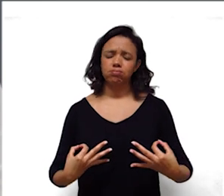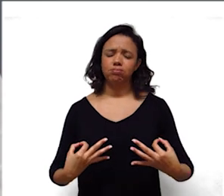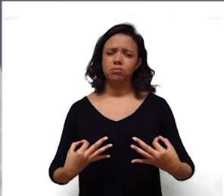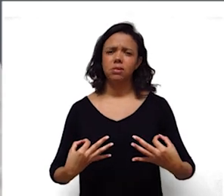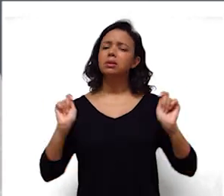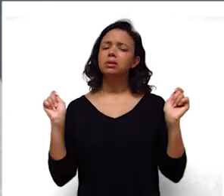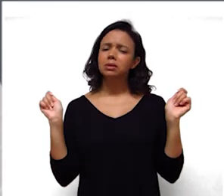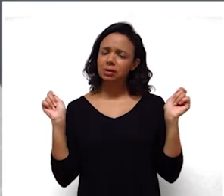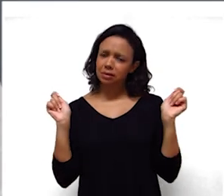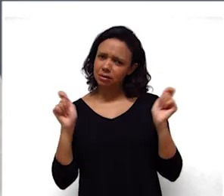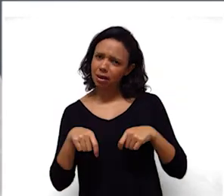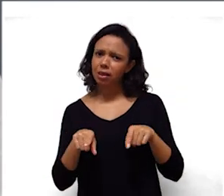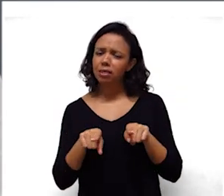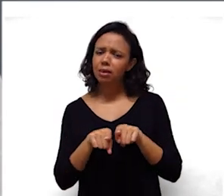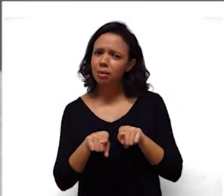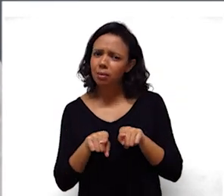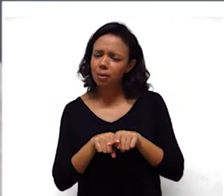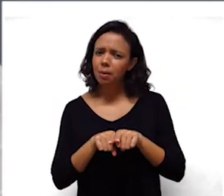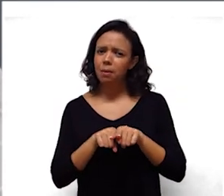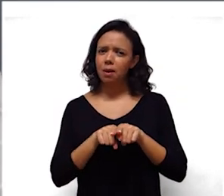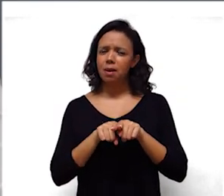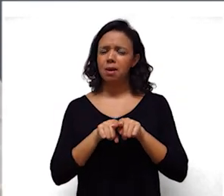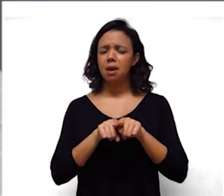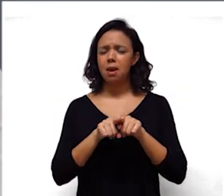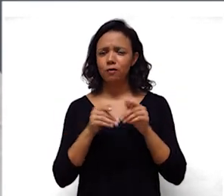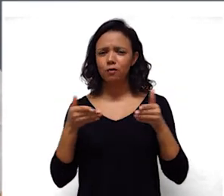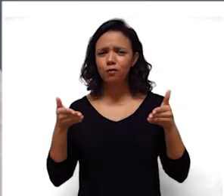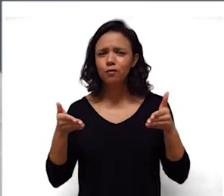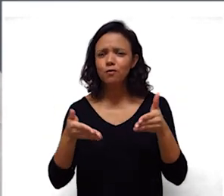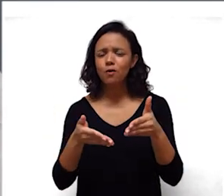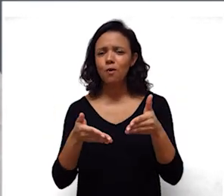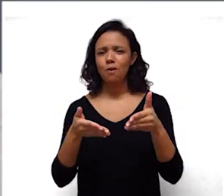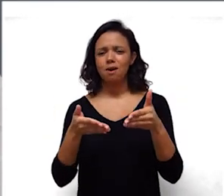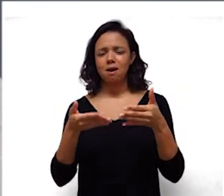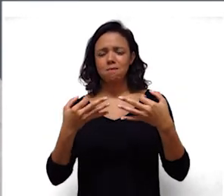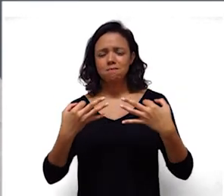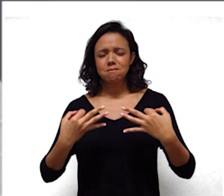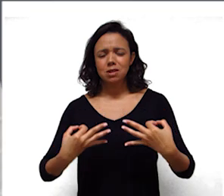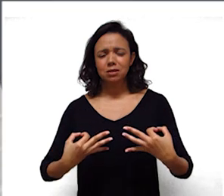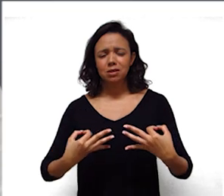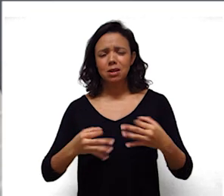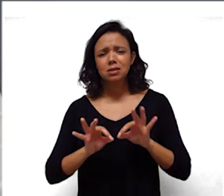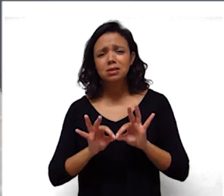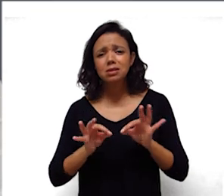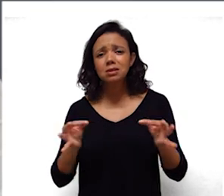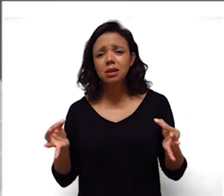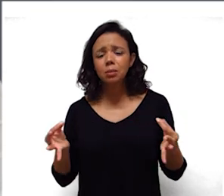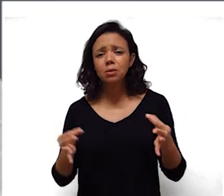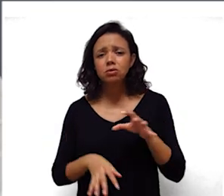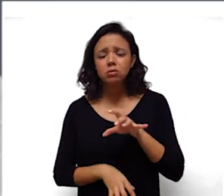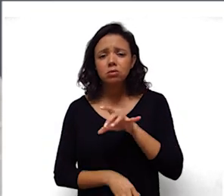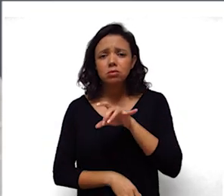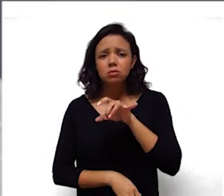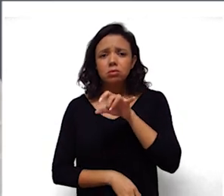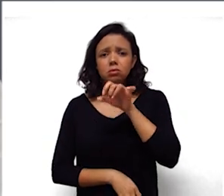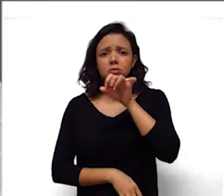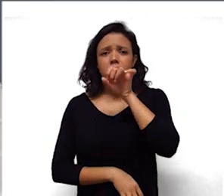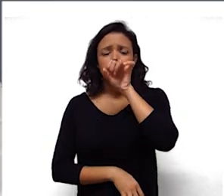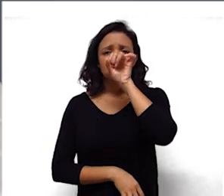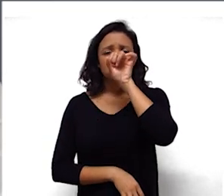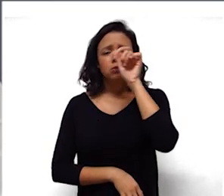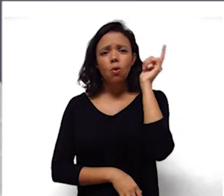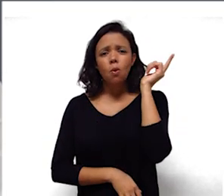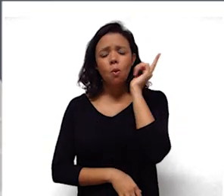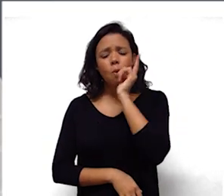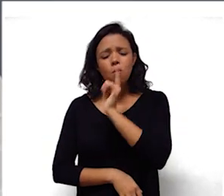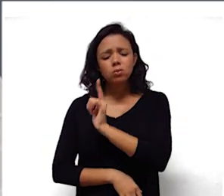meditação. Eu posso agora mostrar um pouco como meditar. Tá? A meditação simples é uma meditação